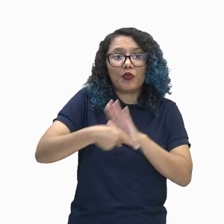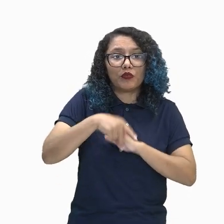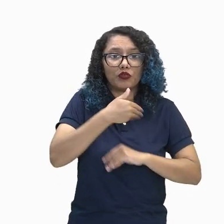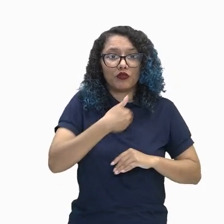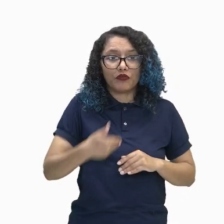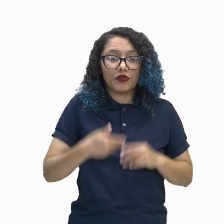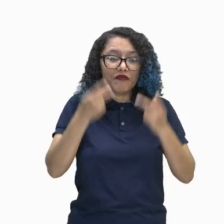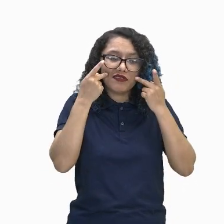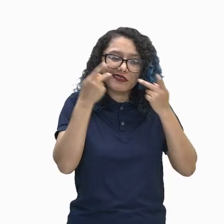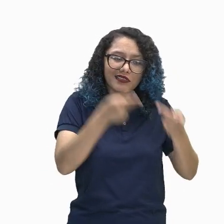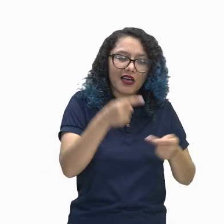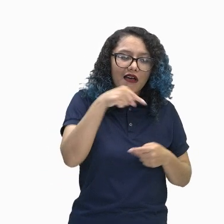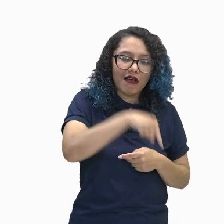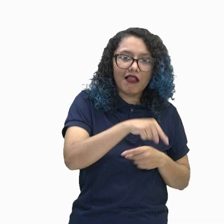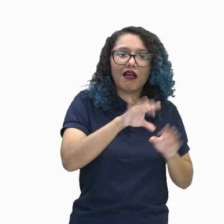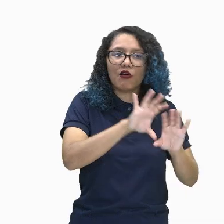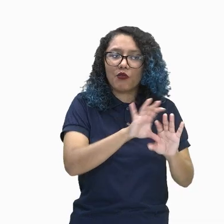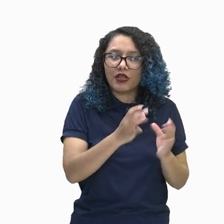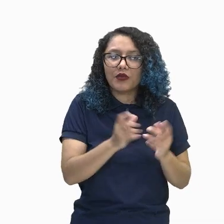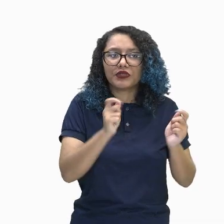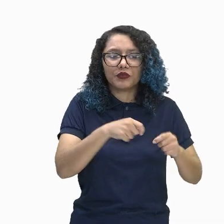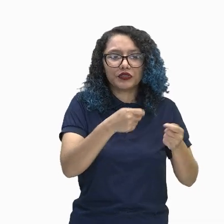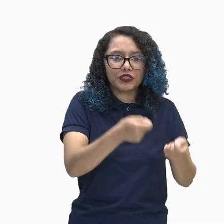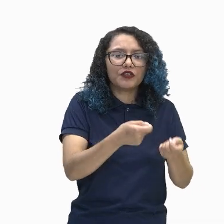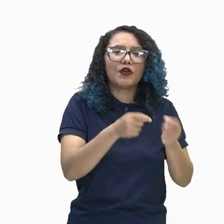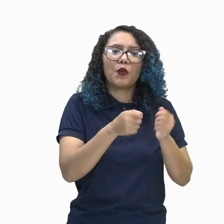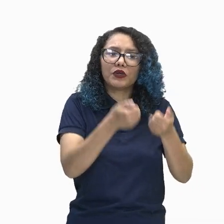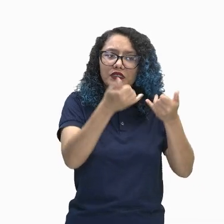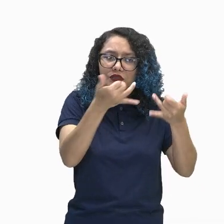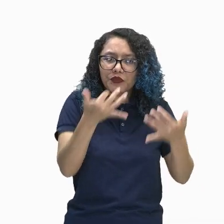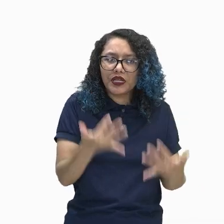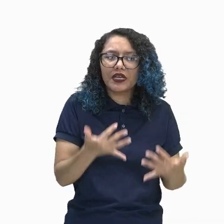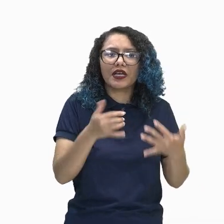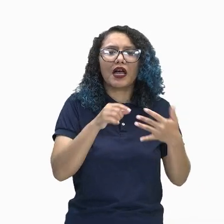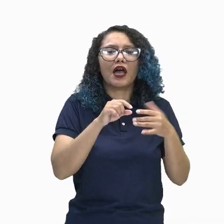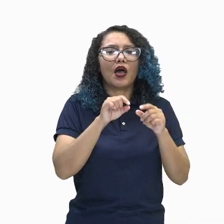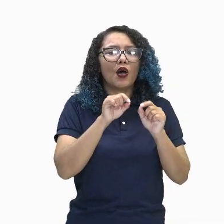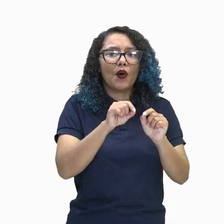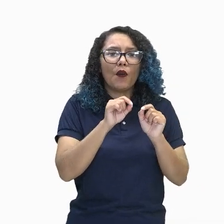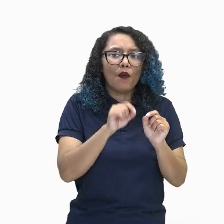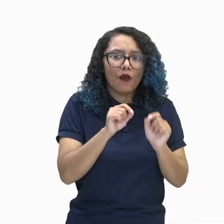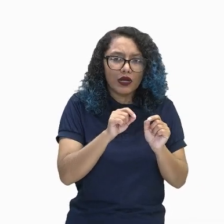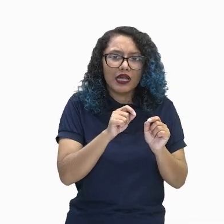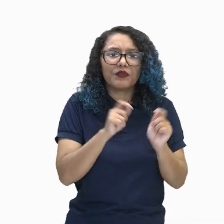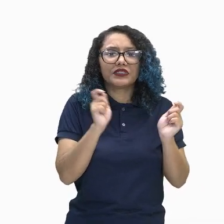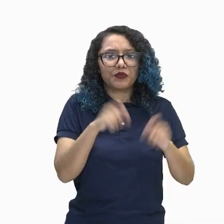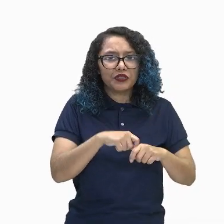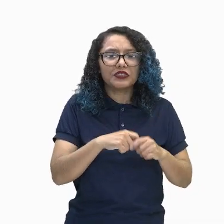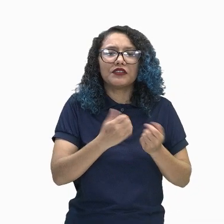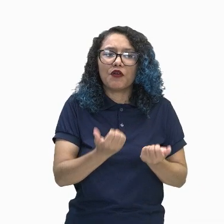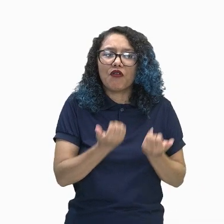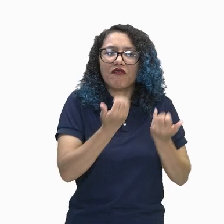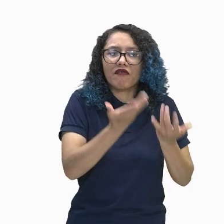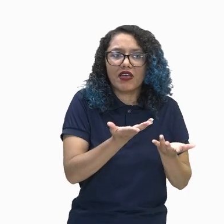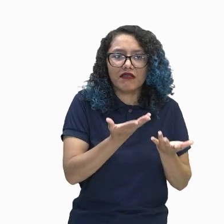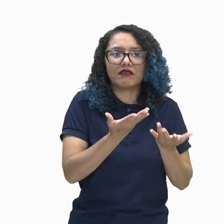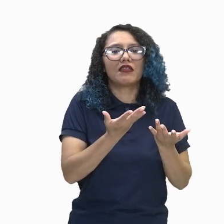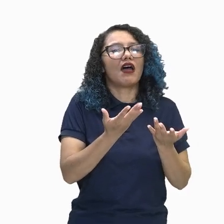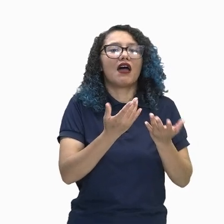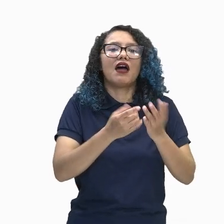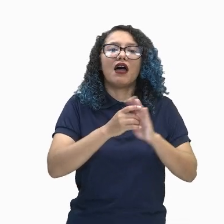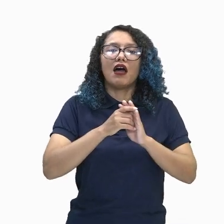que elas próprias digam o que precisam a fim de proporcionar o exercício da dignidade para